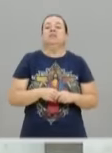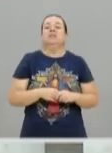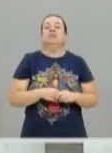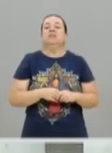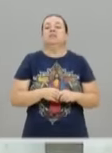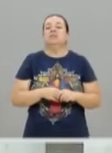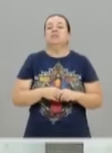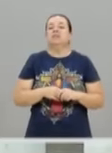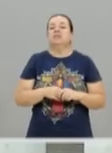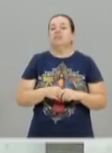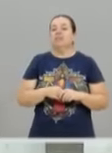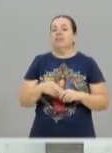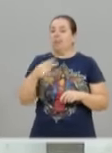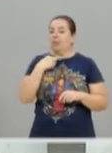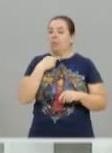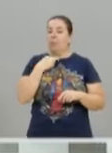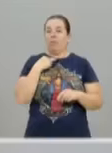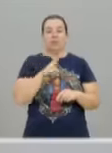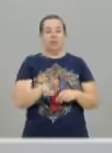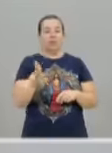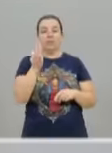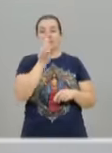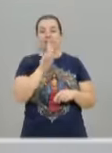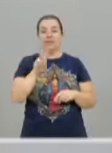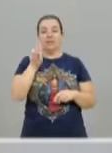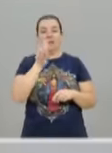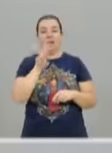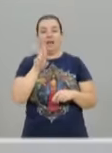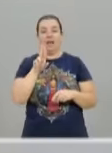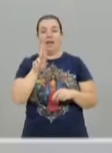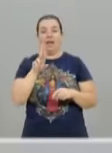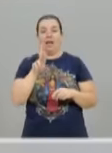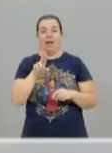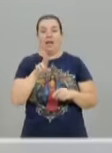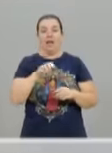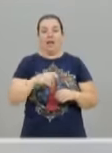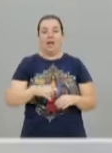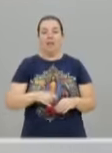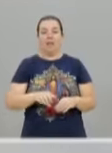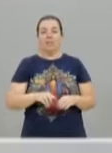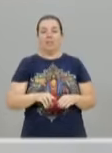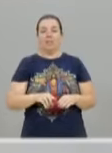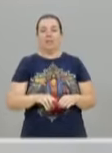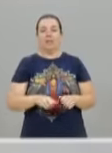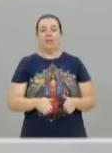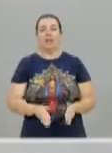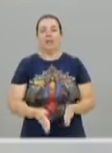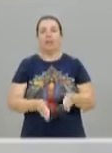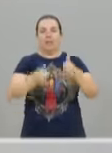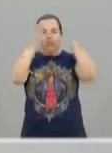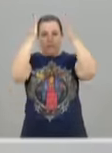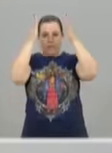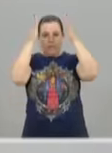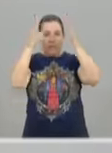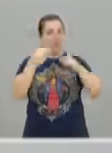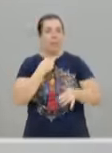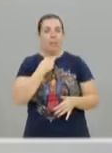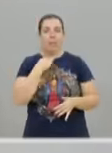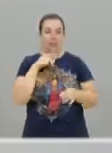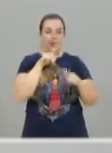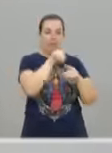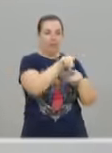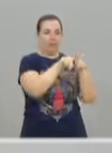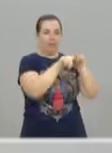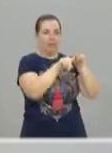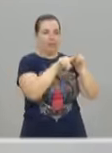se toca nem Aperta o botão do elevador Eles são programados de parar em andar e andar porque nada